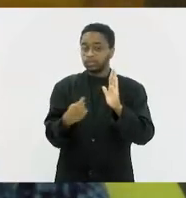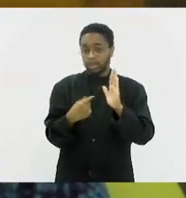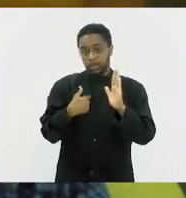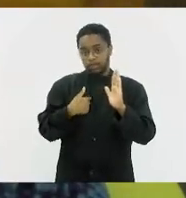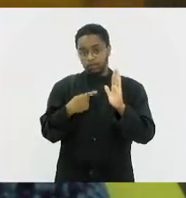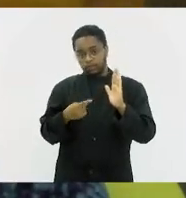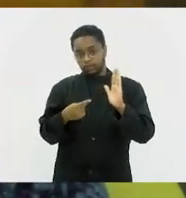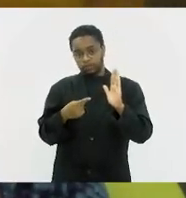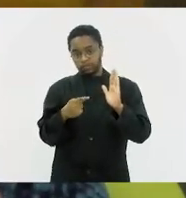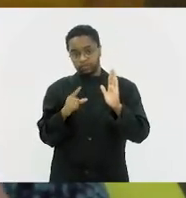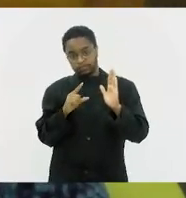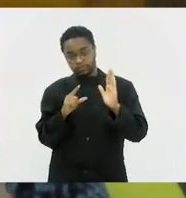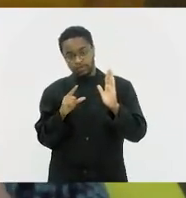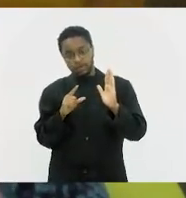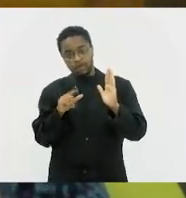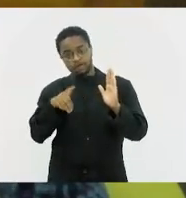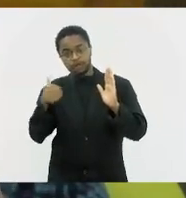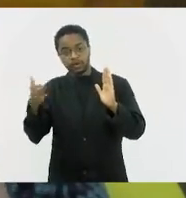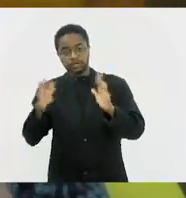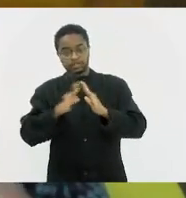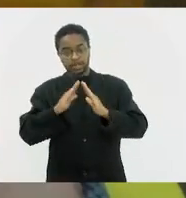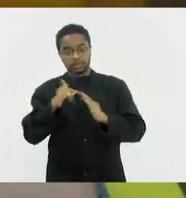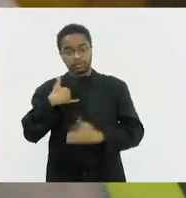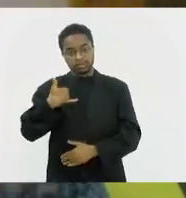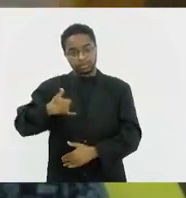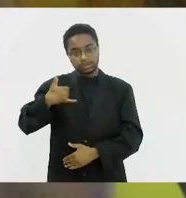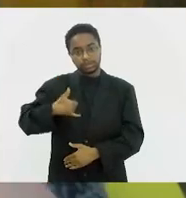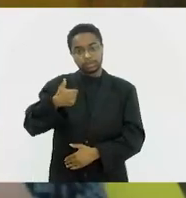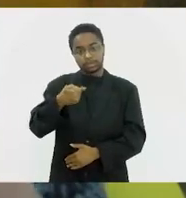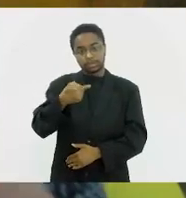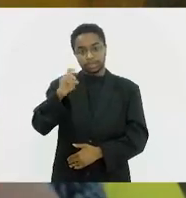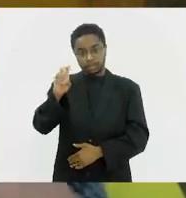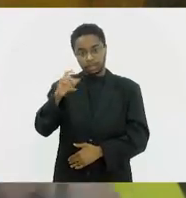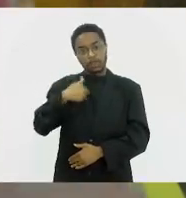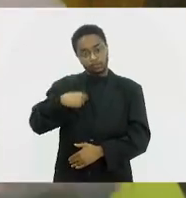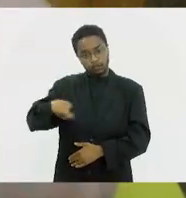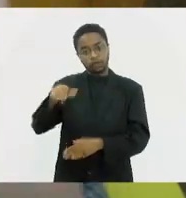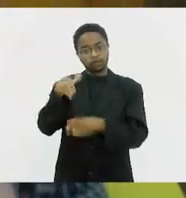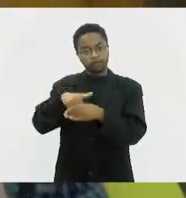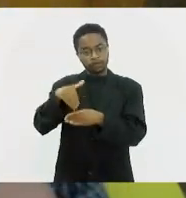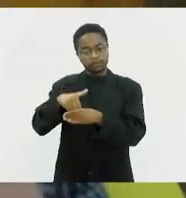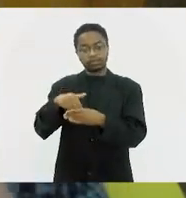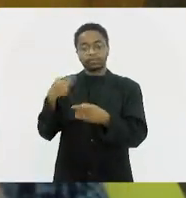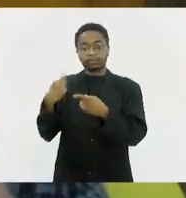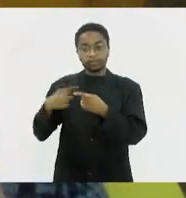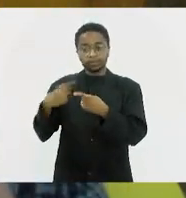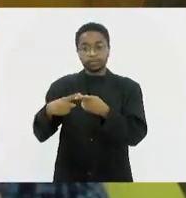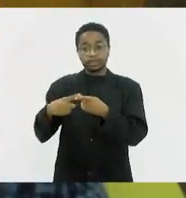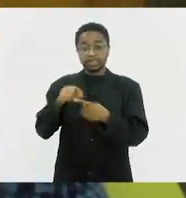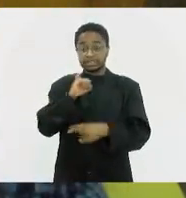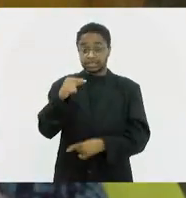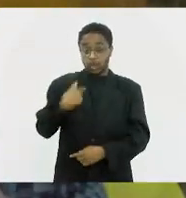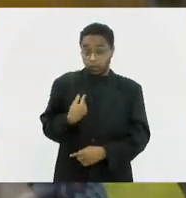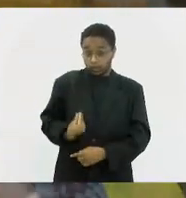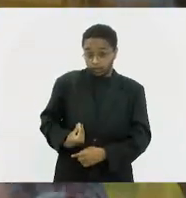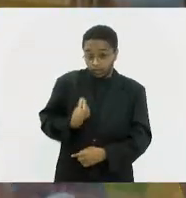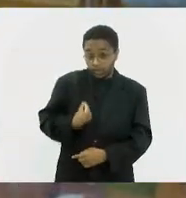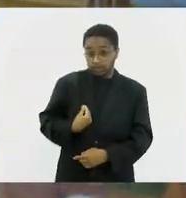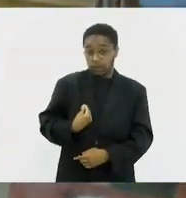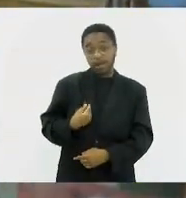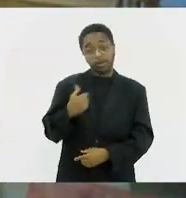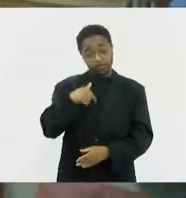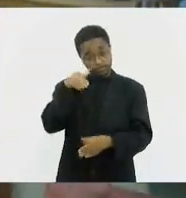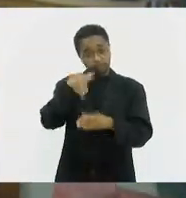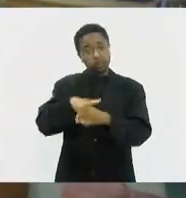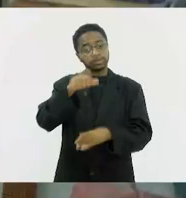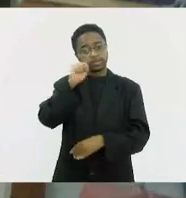da minha casa com 75 anos e vou votar. Porque enquanto eu tiver vida, eu vou